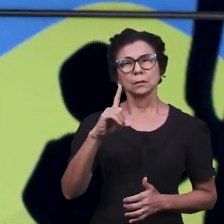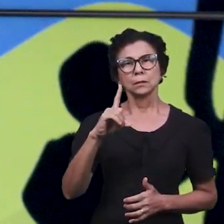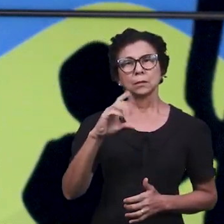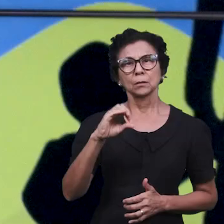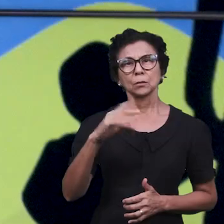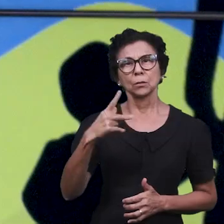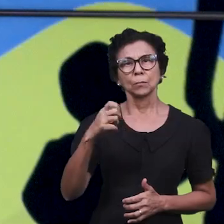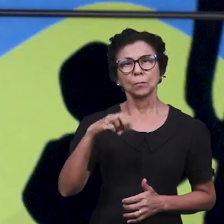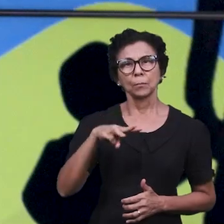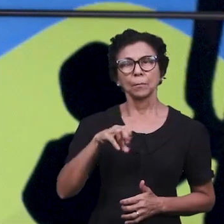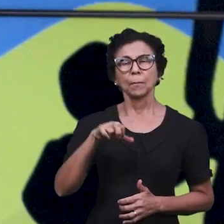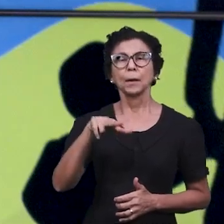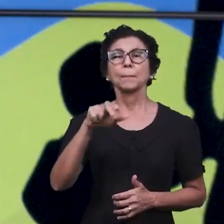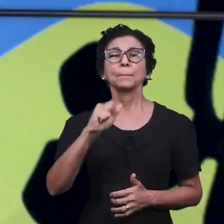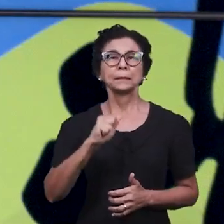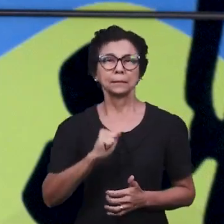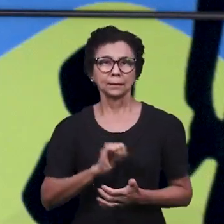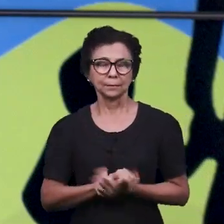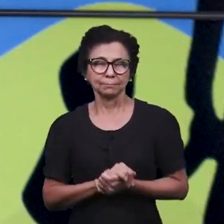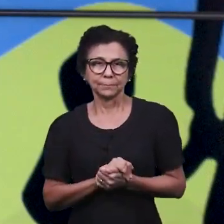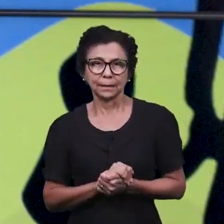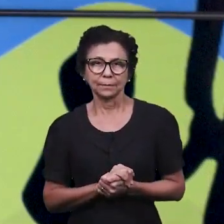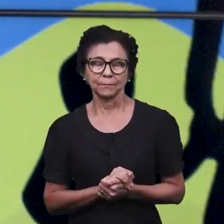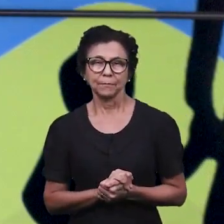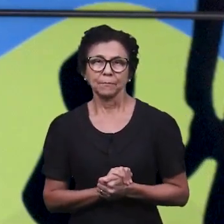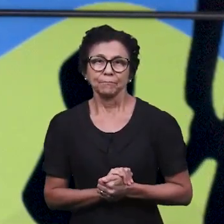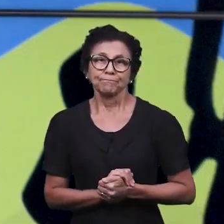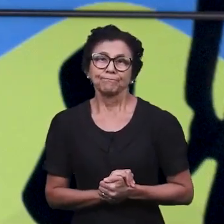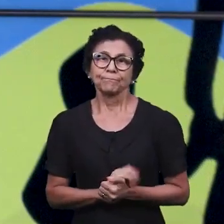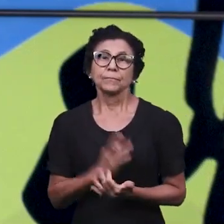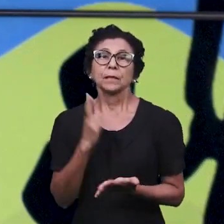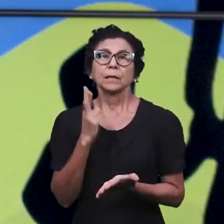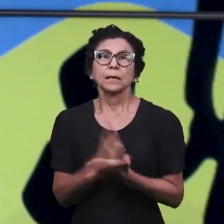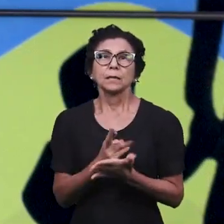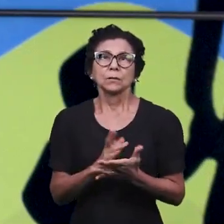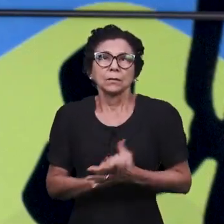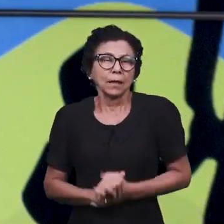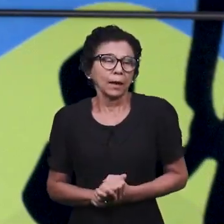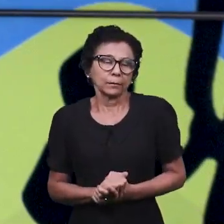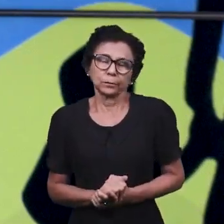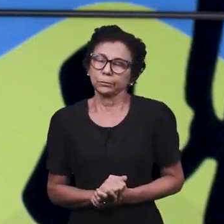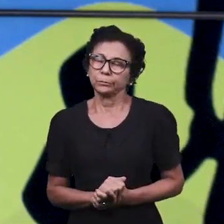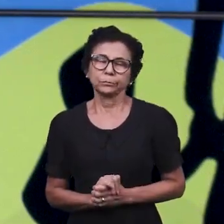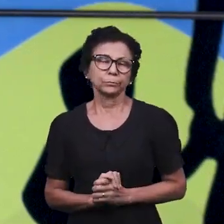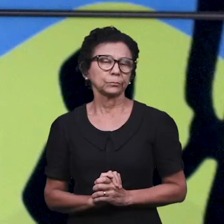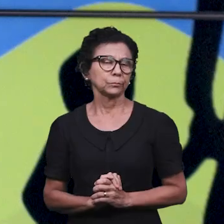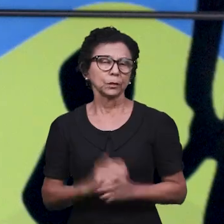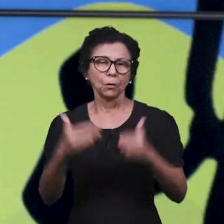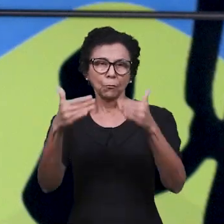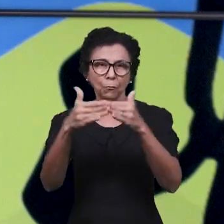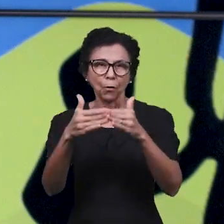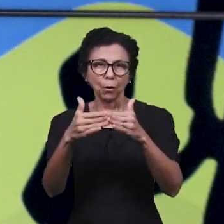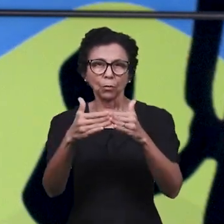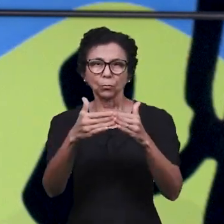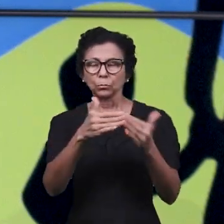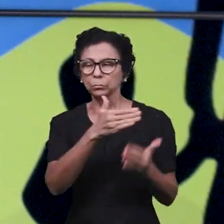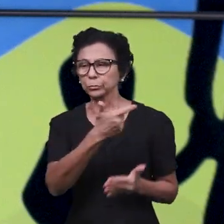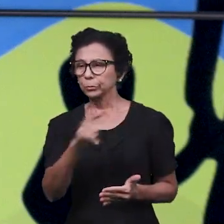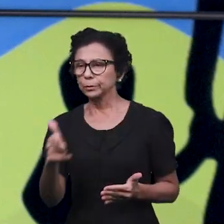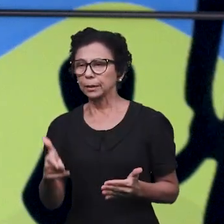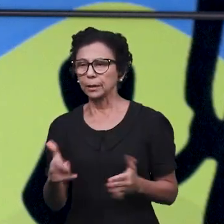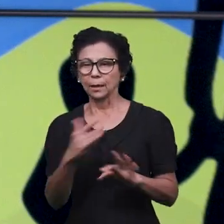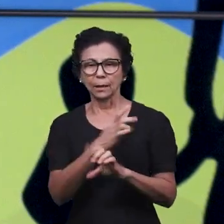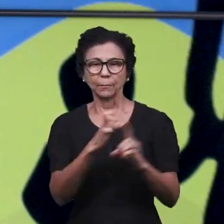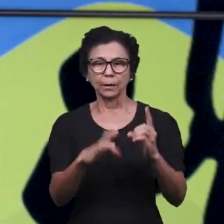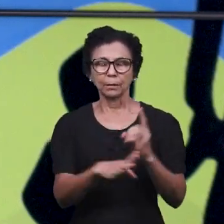A consolidação de atenção. Justamente aquilo que você falou. Vão para a EBD? Não prestam atenção. Vão para uma